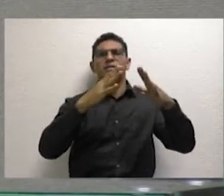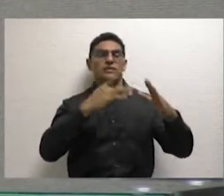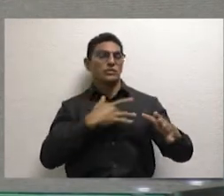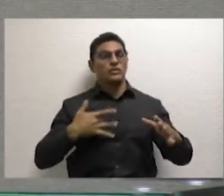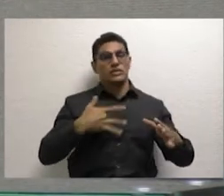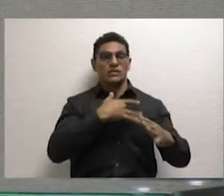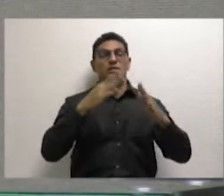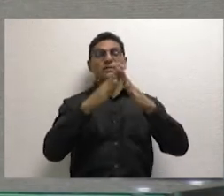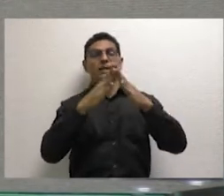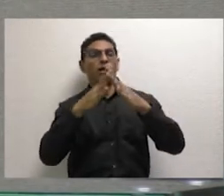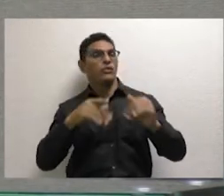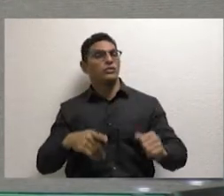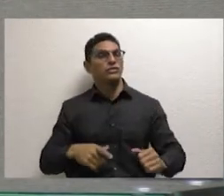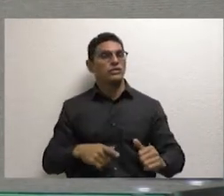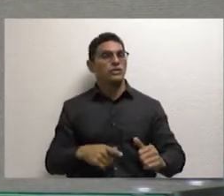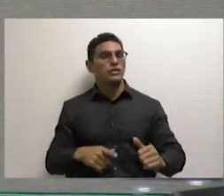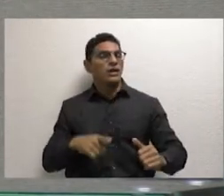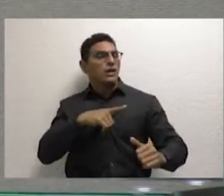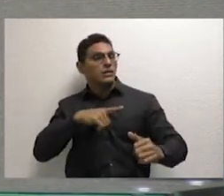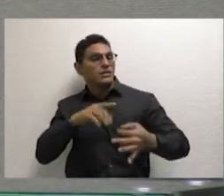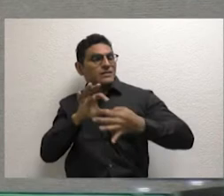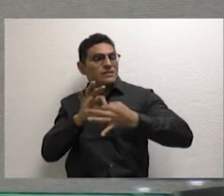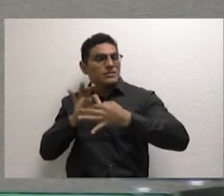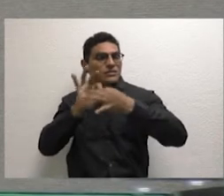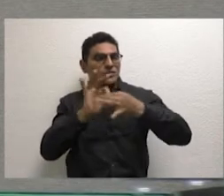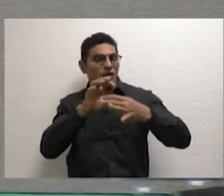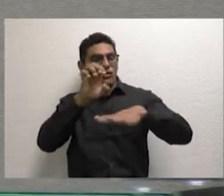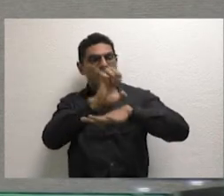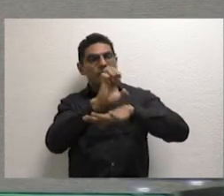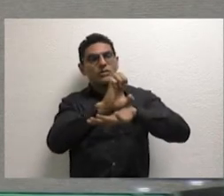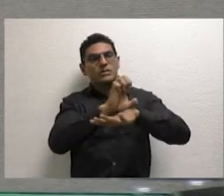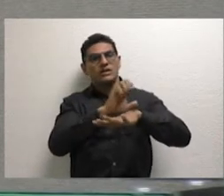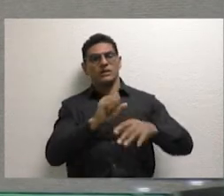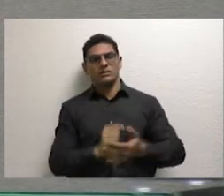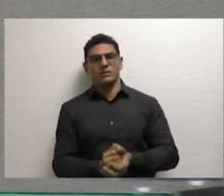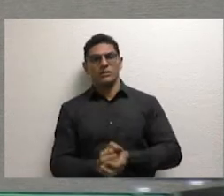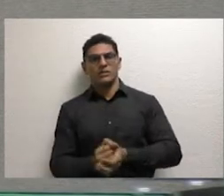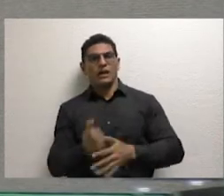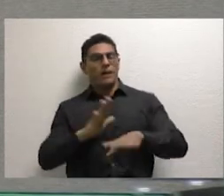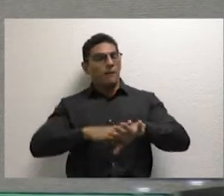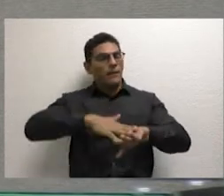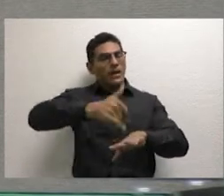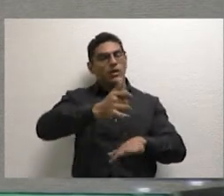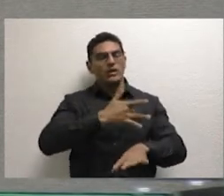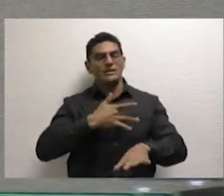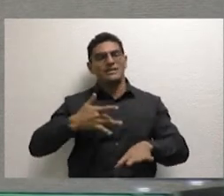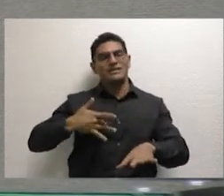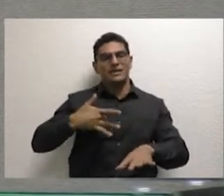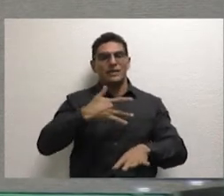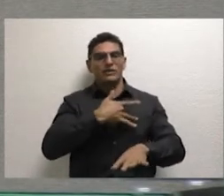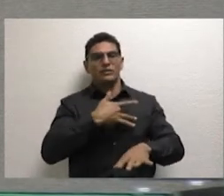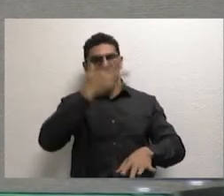convênio com o Estado para melhorar a saúde do nosso povo nós teremos por